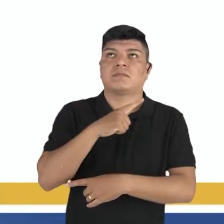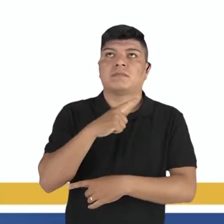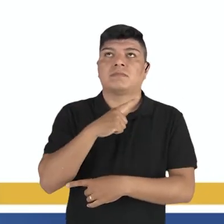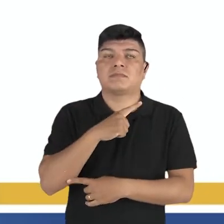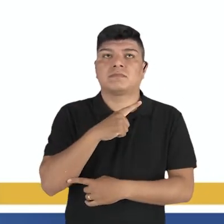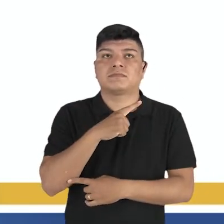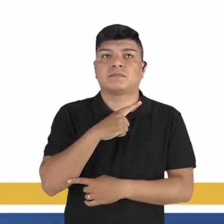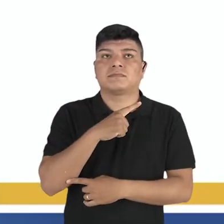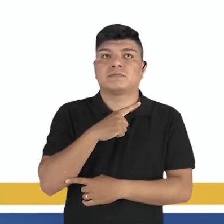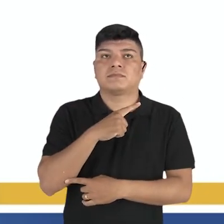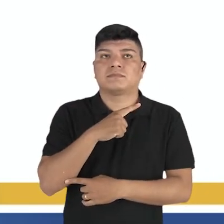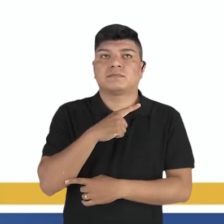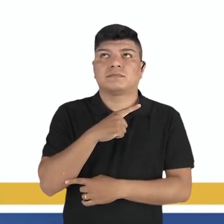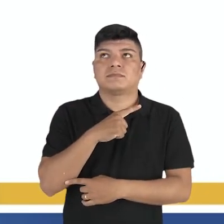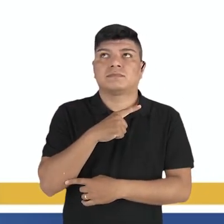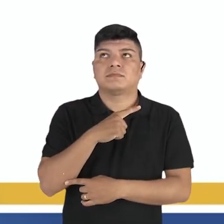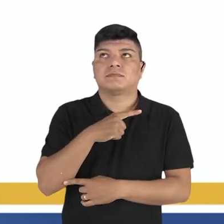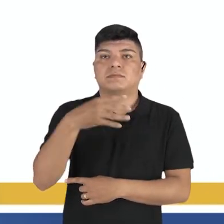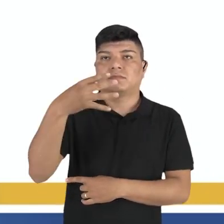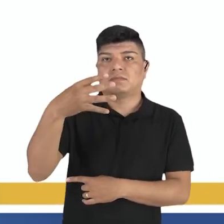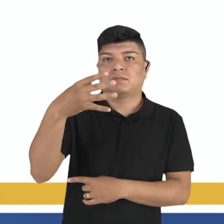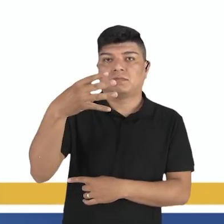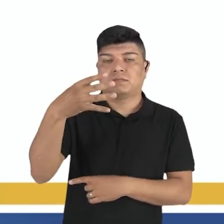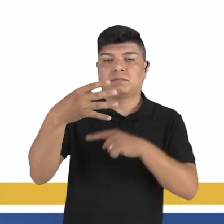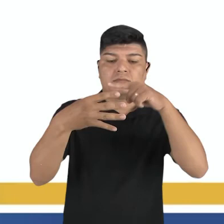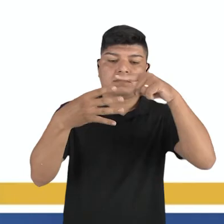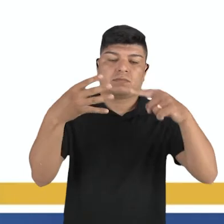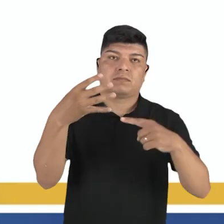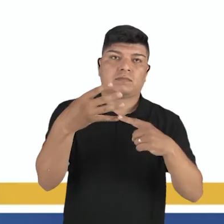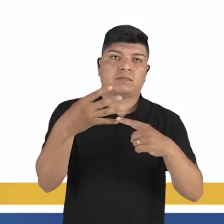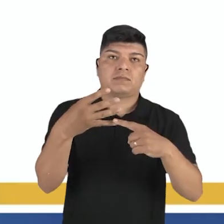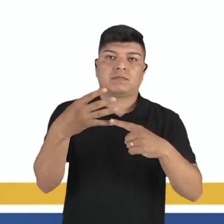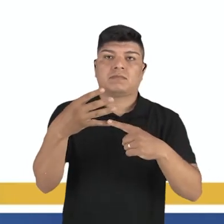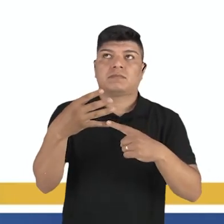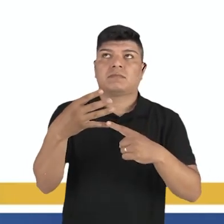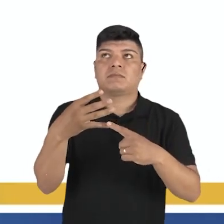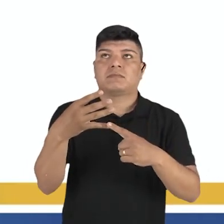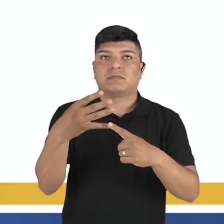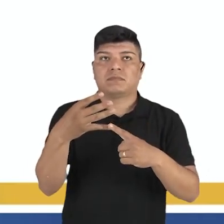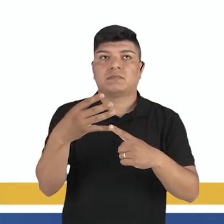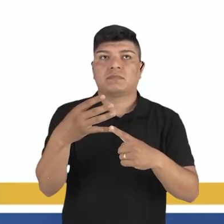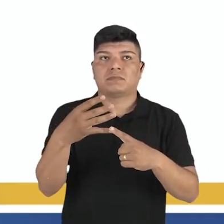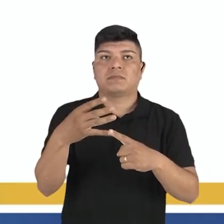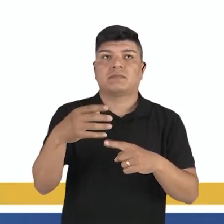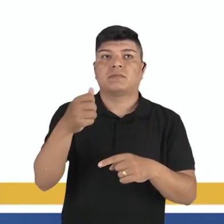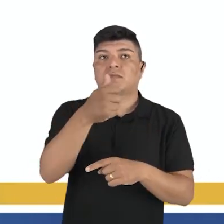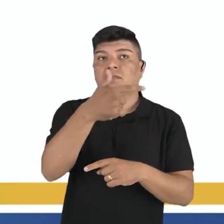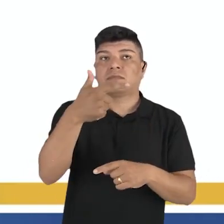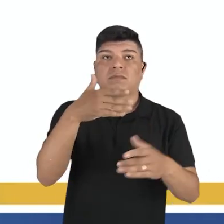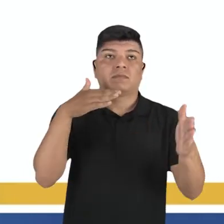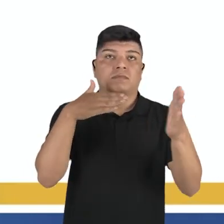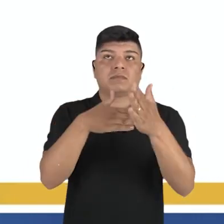tenho 4 partes. E fora de 8 até 12 ali, ó, que vai